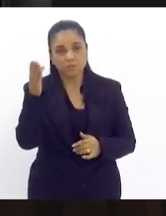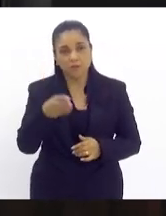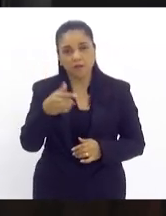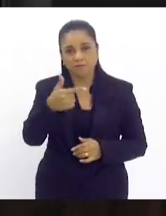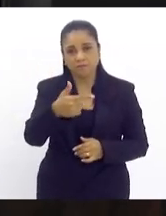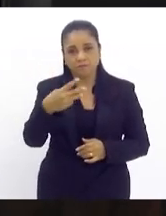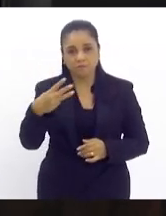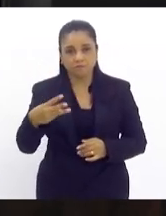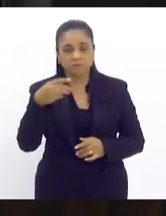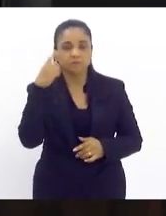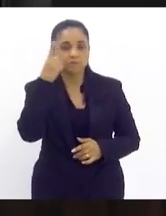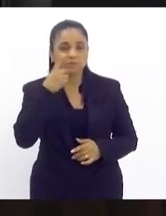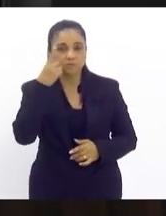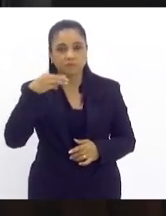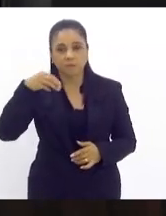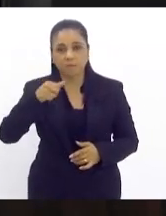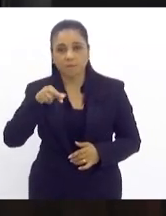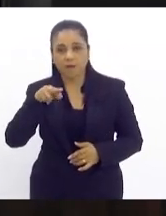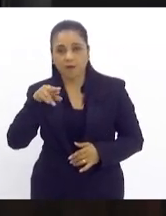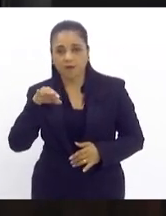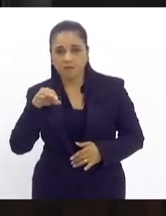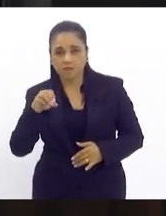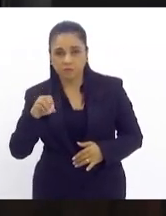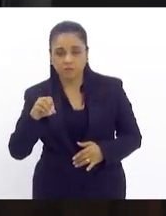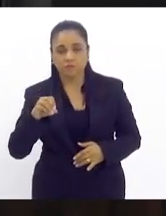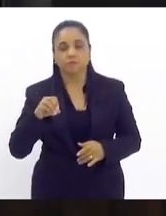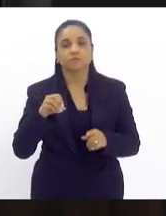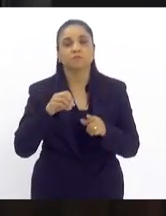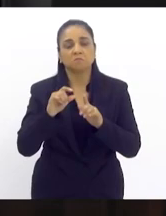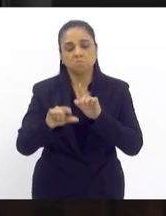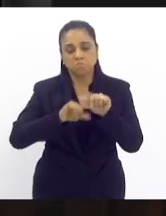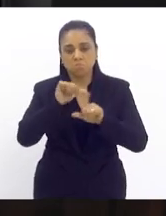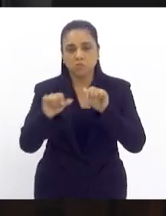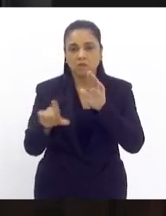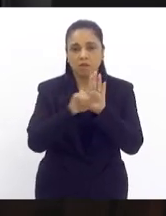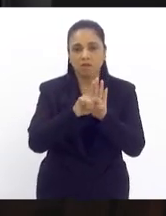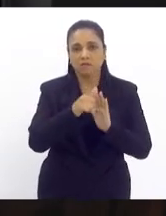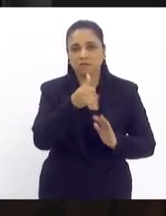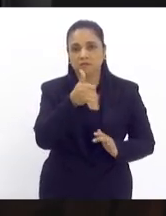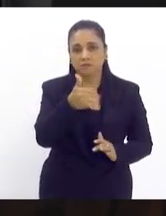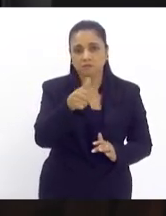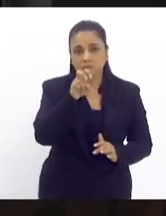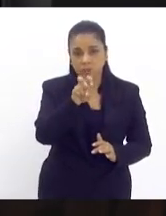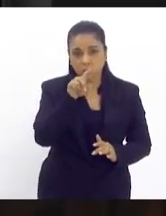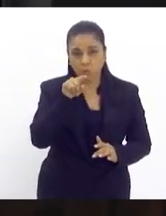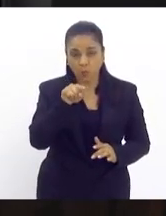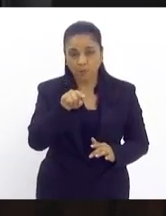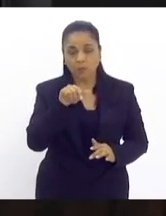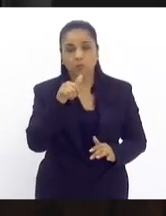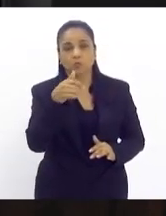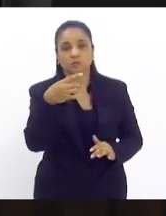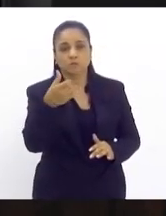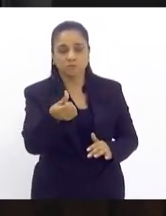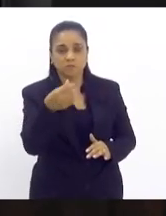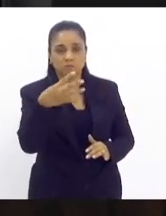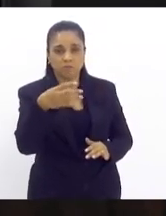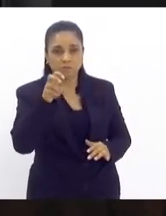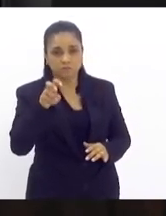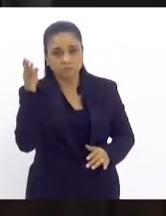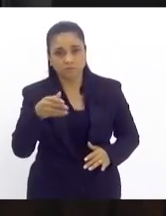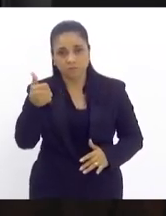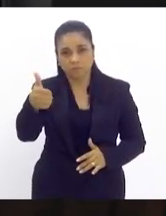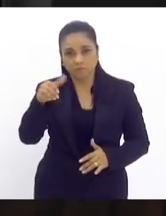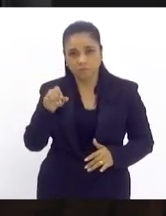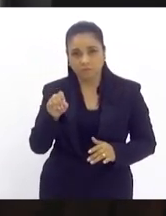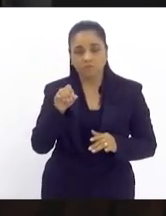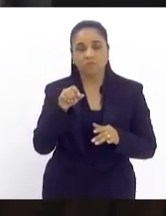134-2023, de autoria do deputado Márcio Canella, que altera a lei número 5.645, de 6 de janeiro de 2010, instituindo